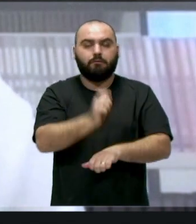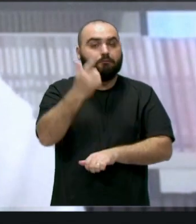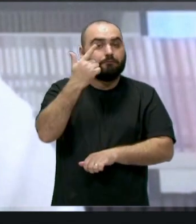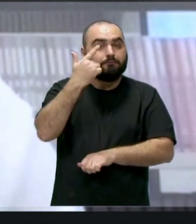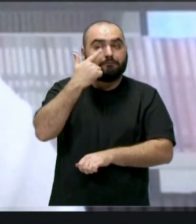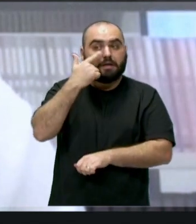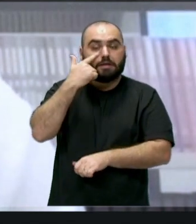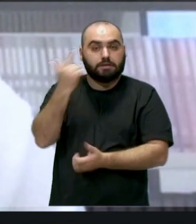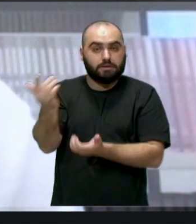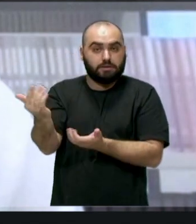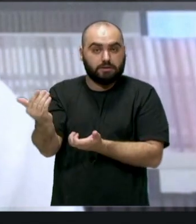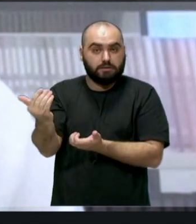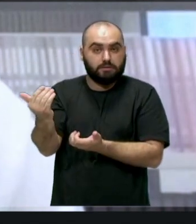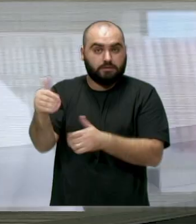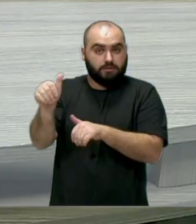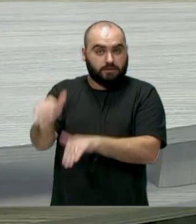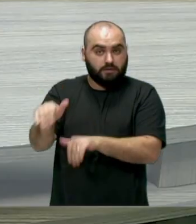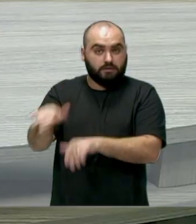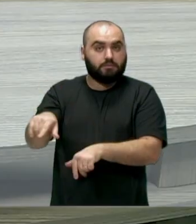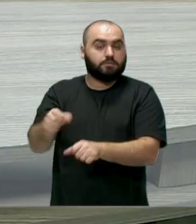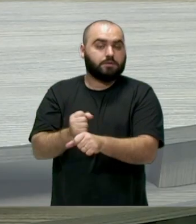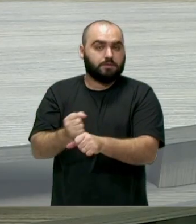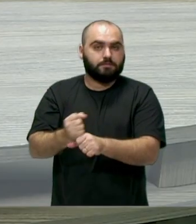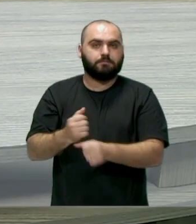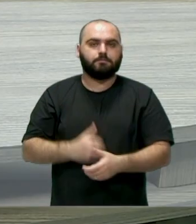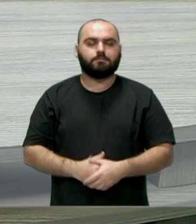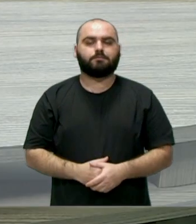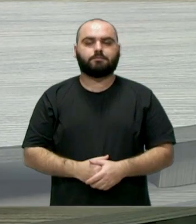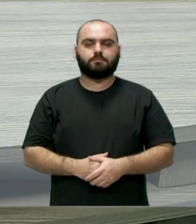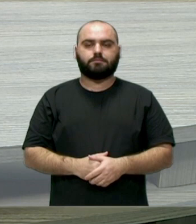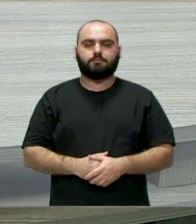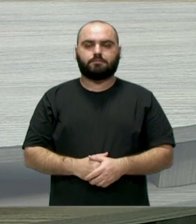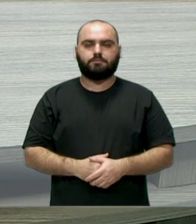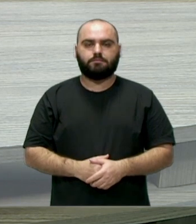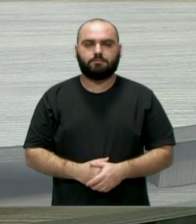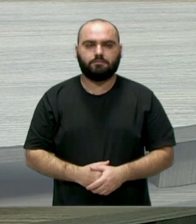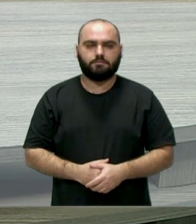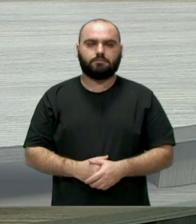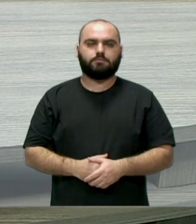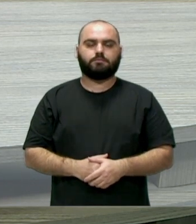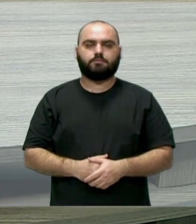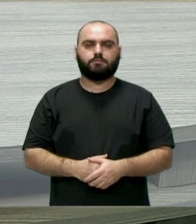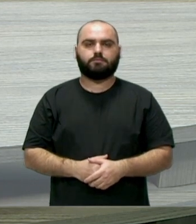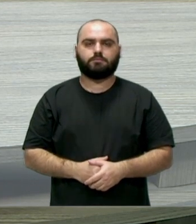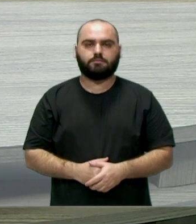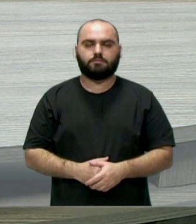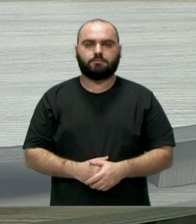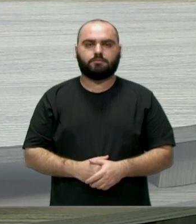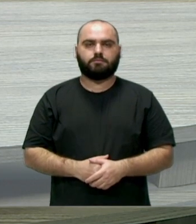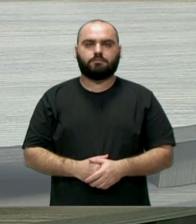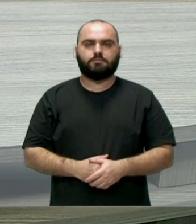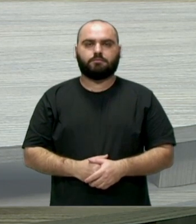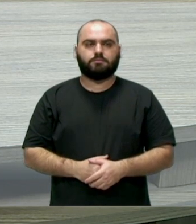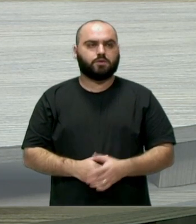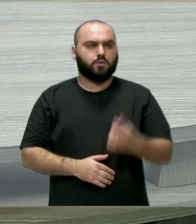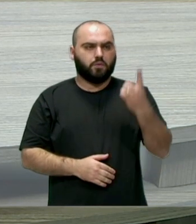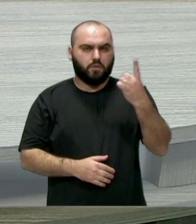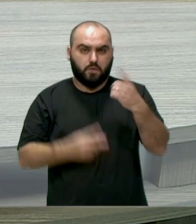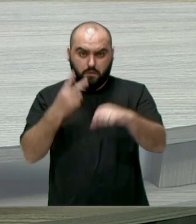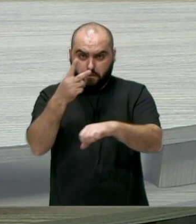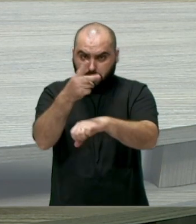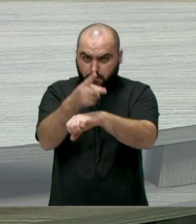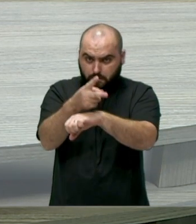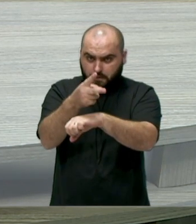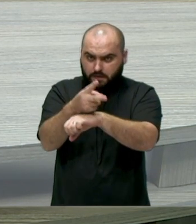desde setembro deste ano. E, assim, um dos vídeos que o senhor trouxe aqui, que foi um dos vídeos que